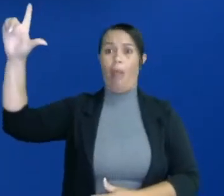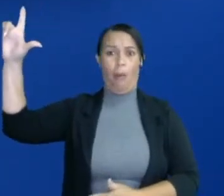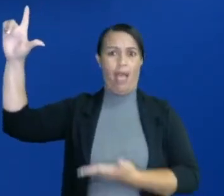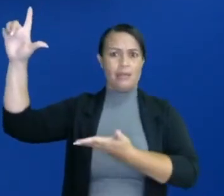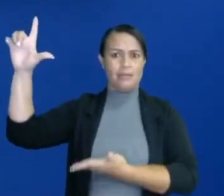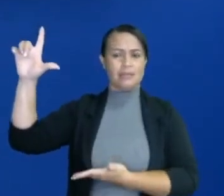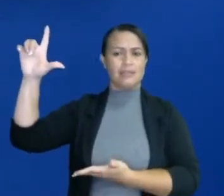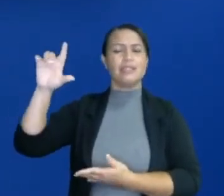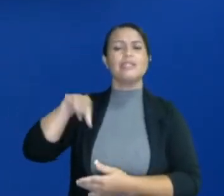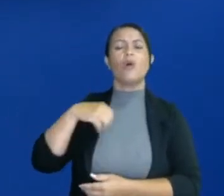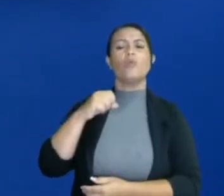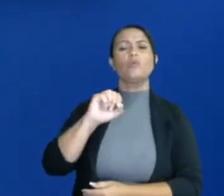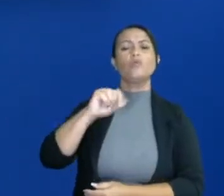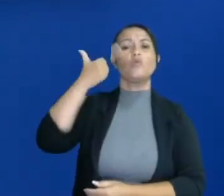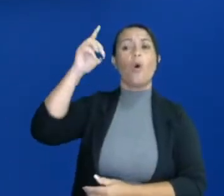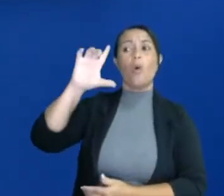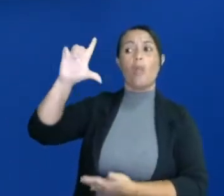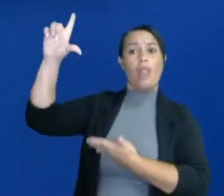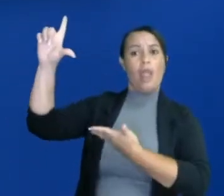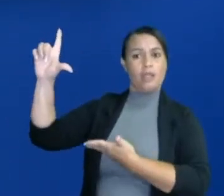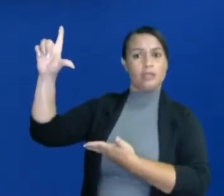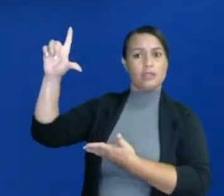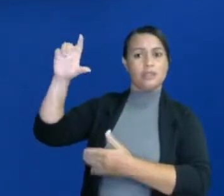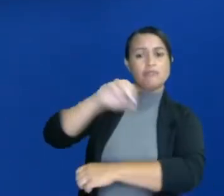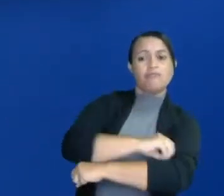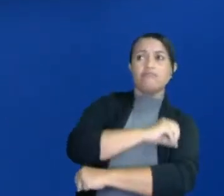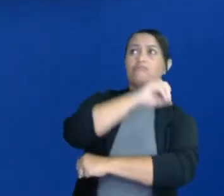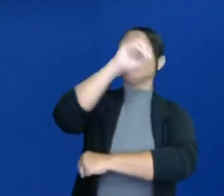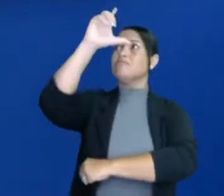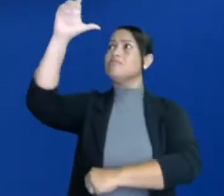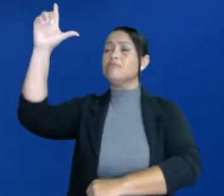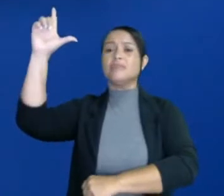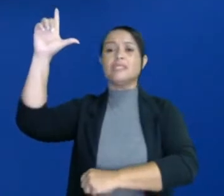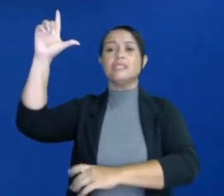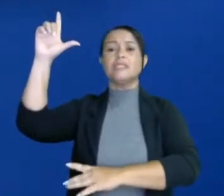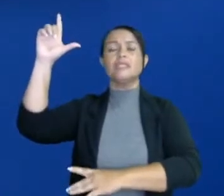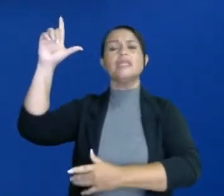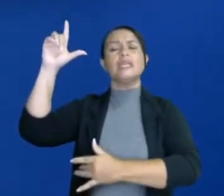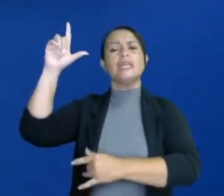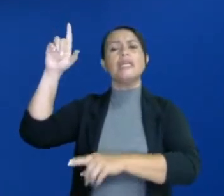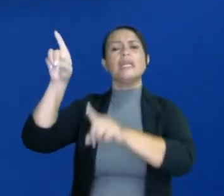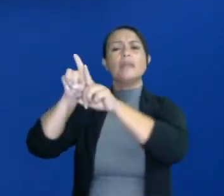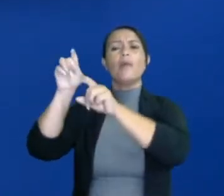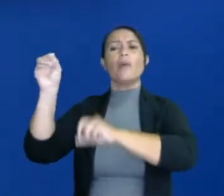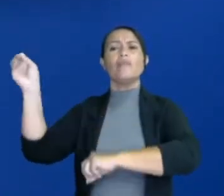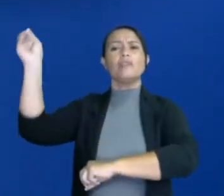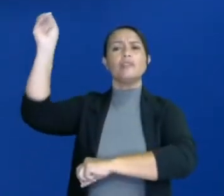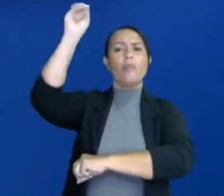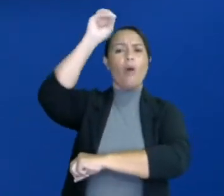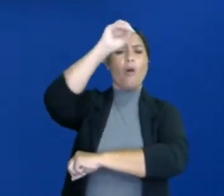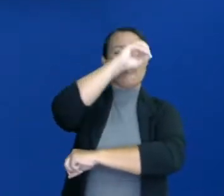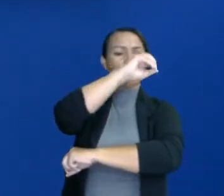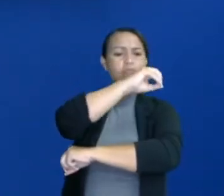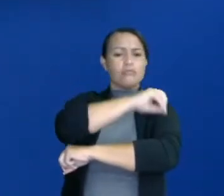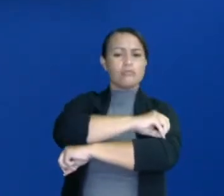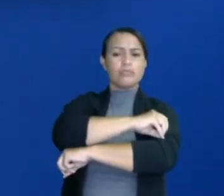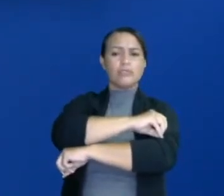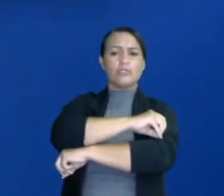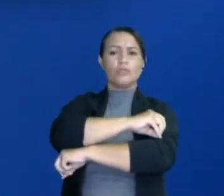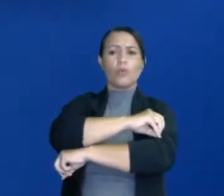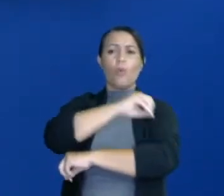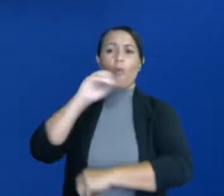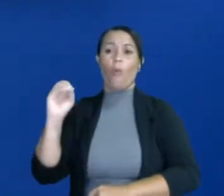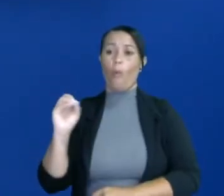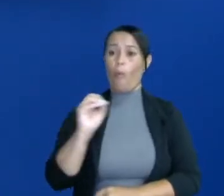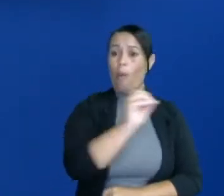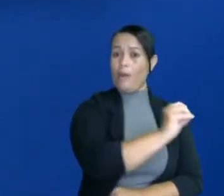Então, o Sol nasce no ponto leste, e ao fazer o movimento aparente, ele vai se pôr num ponto oposto, que seria